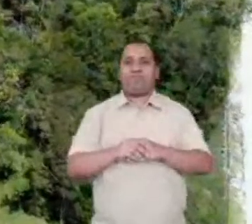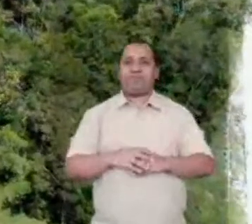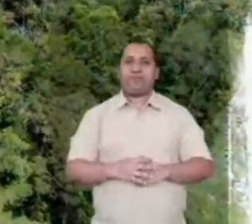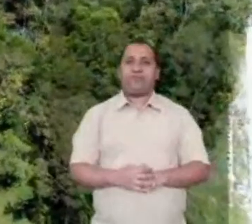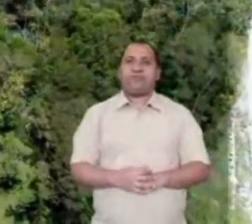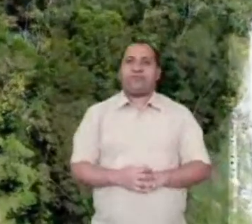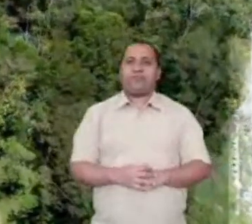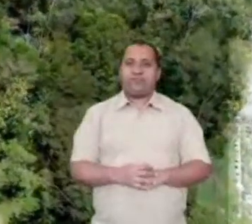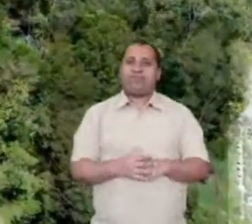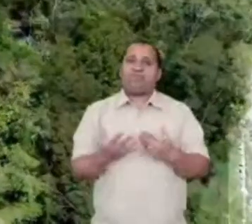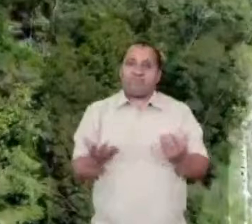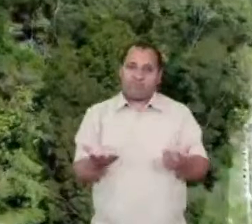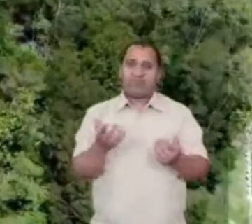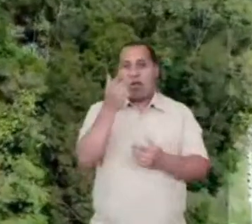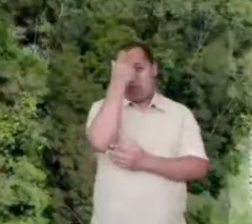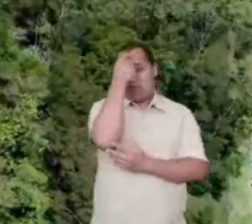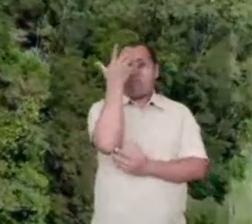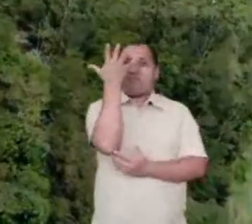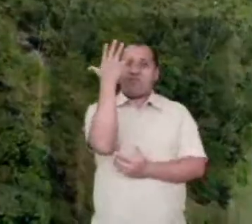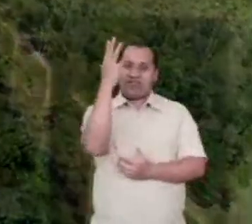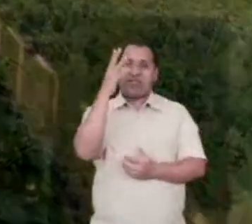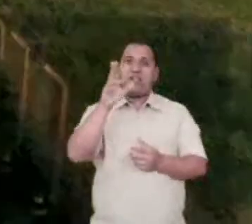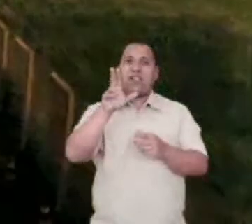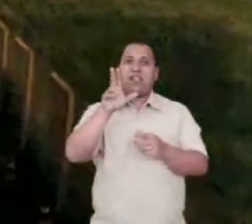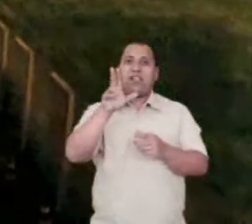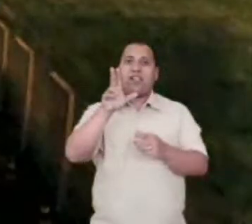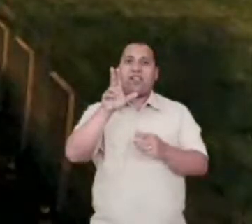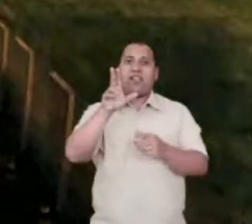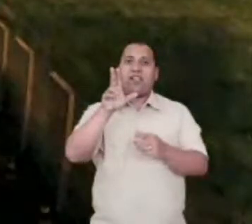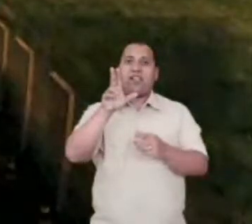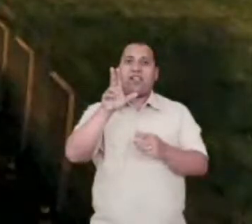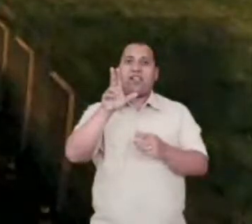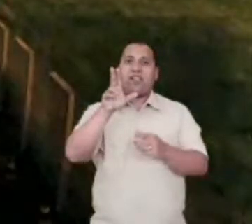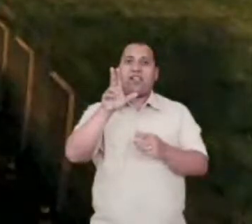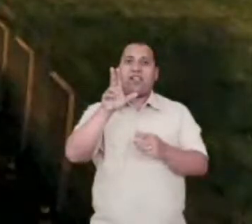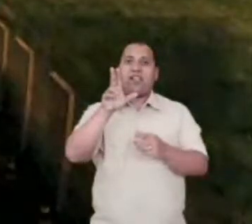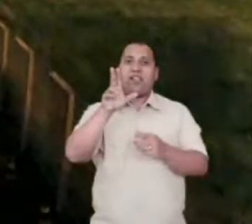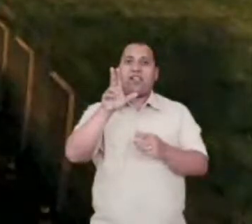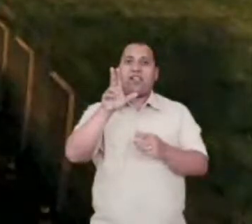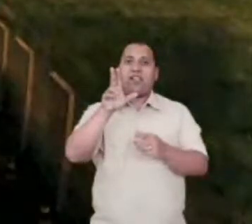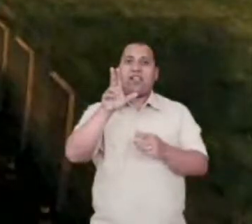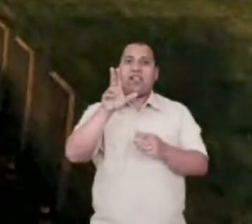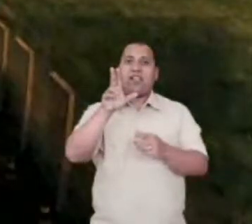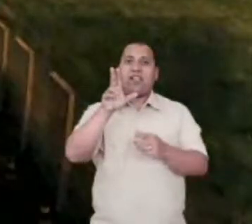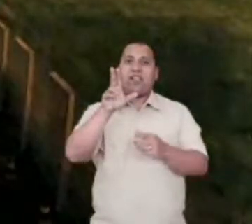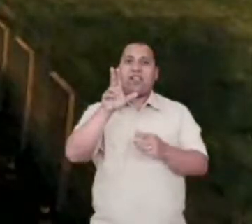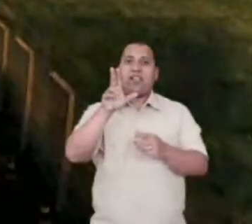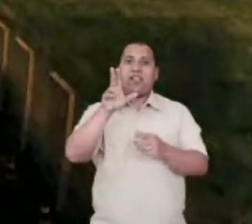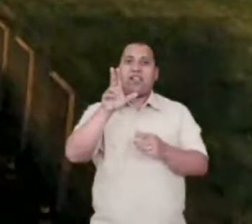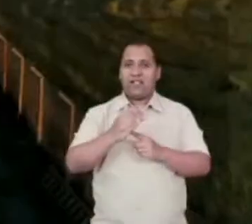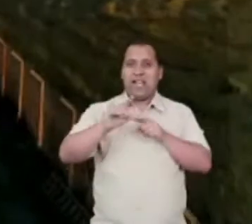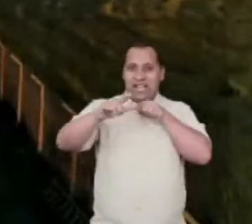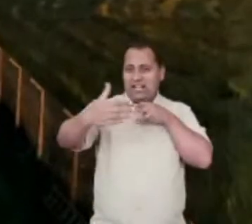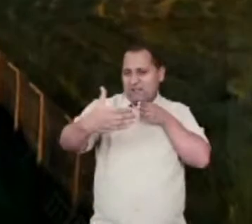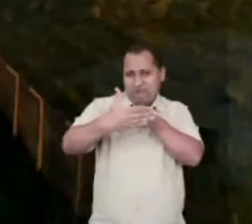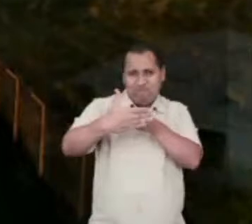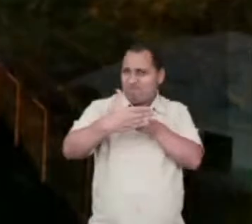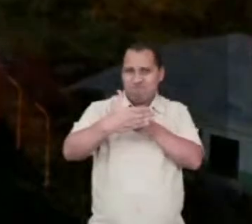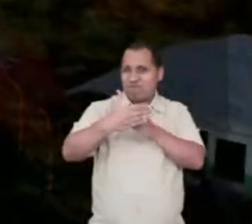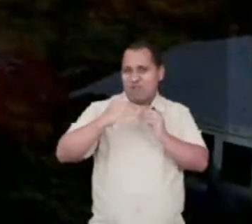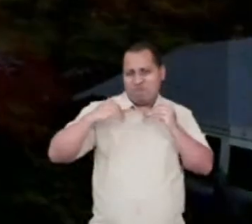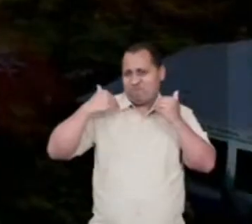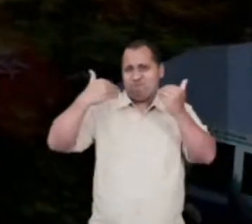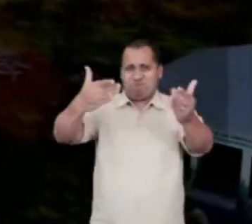inserida. A Unipampa é uma universidade feita por pessoas para pessoas, que